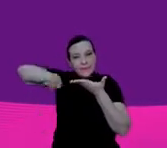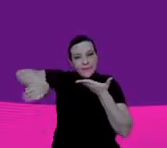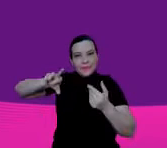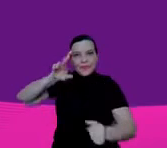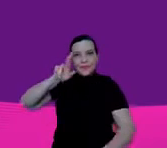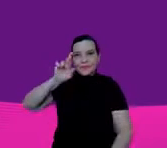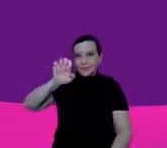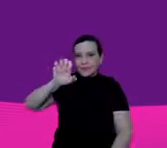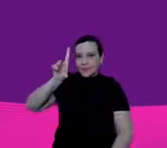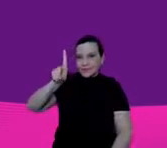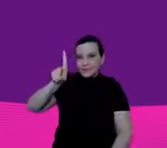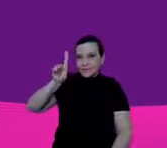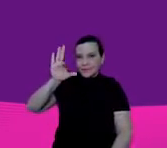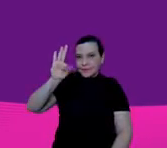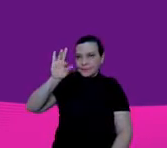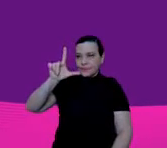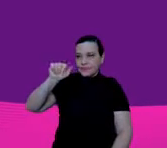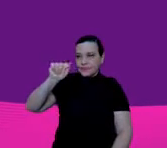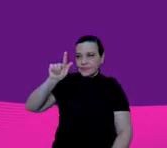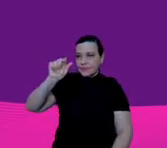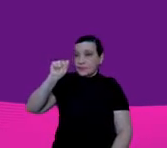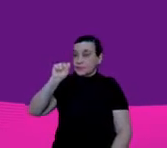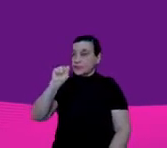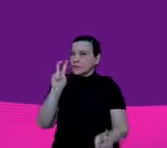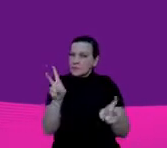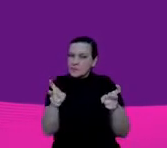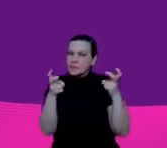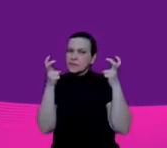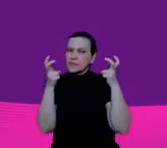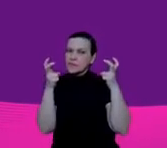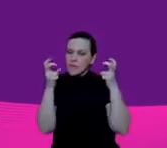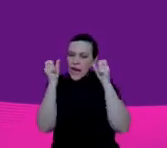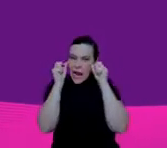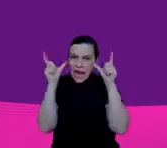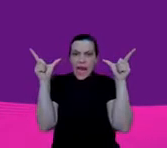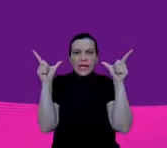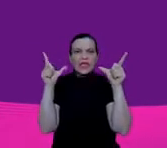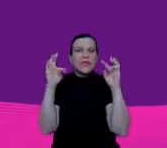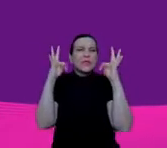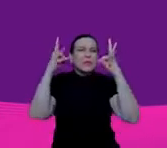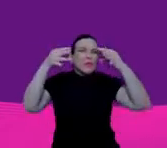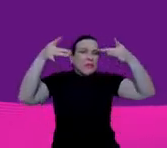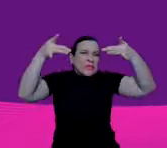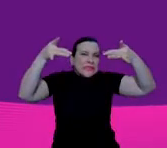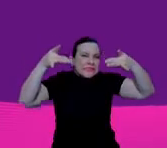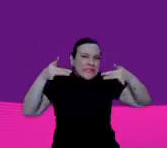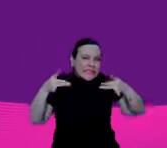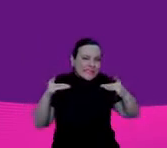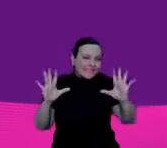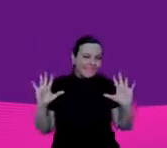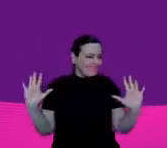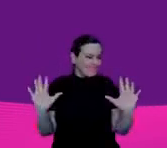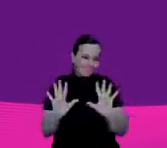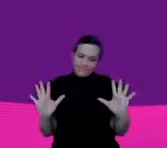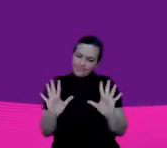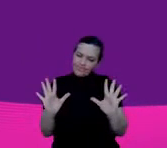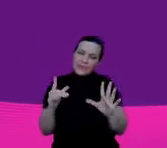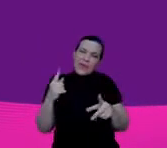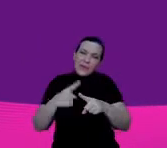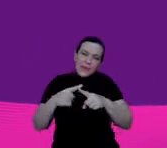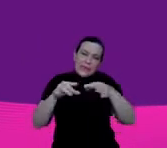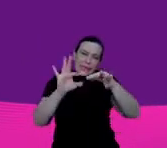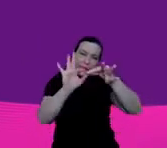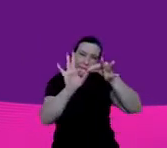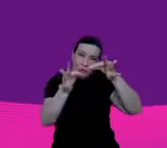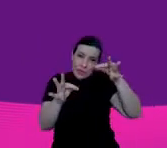Eu não vou expor todos para vocês, enfim, porque acho que seria muito extenso, mas os